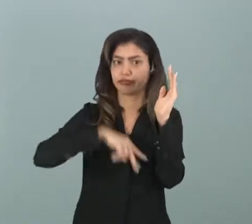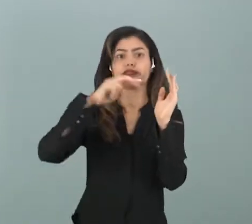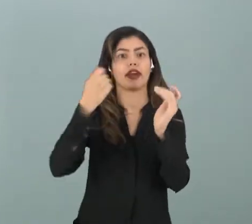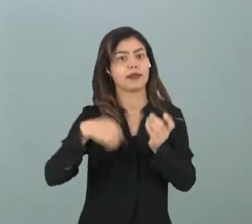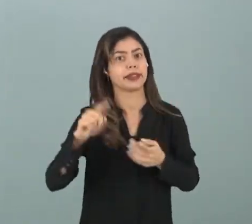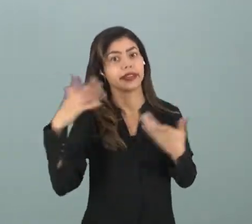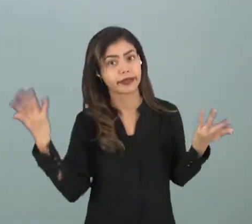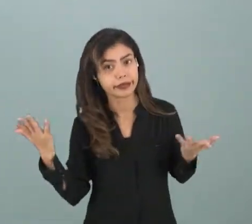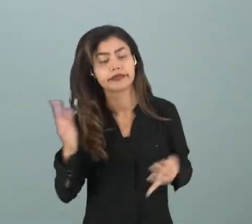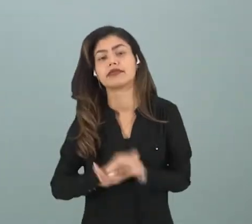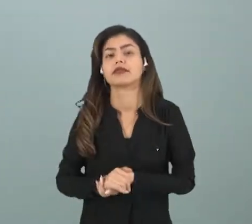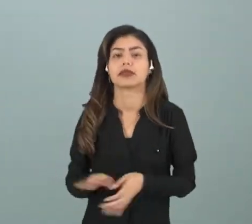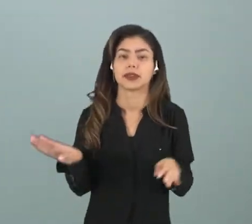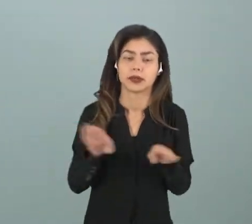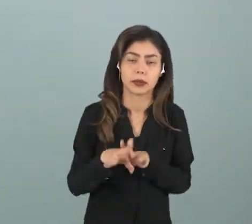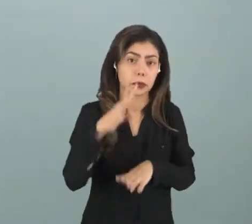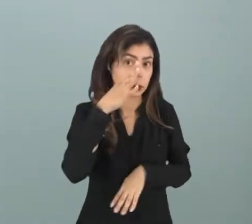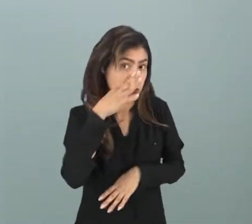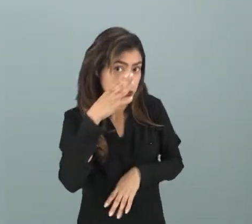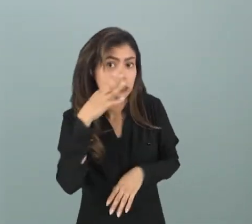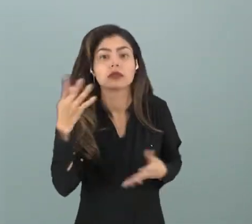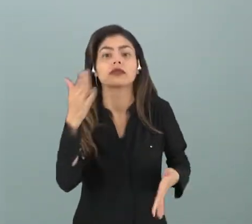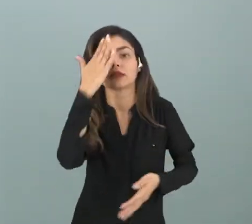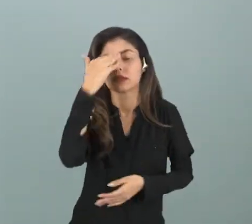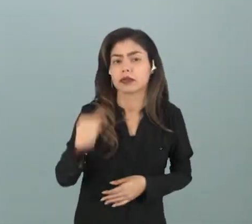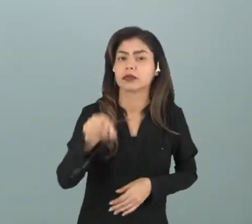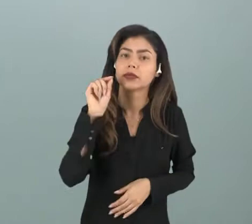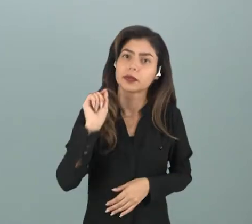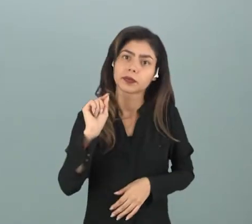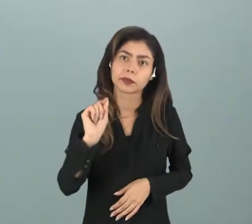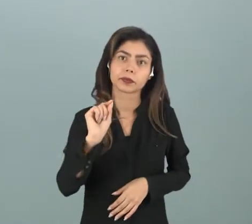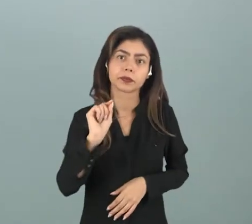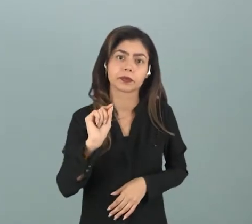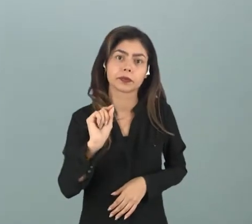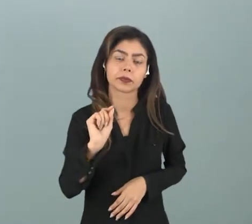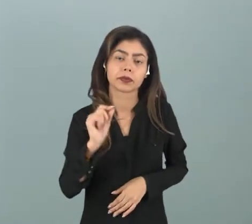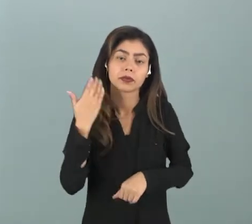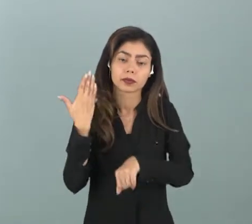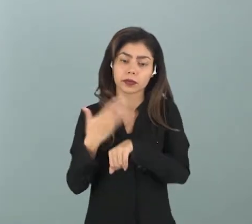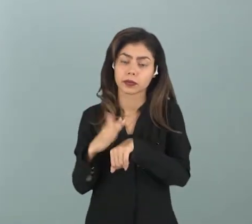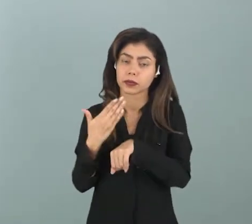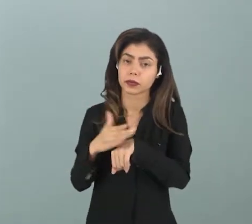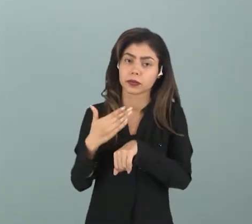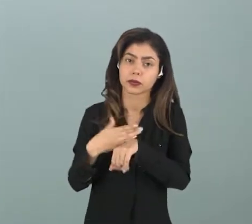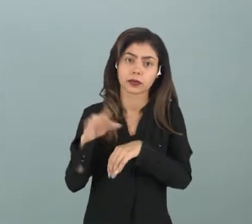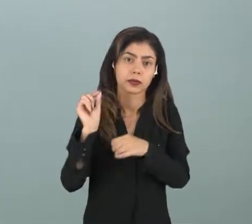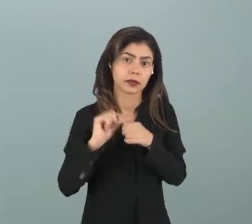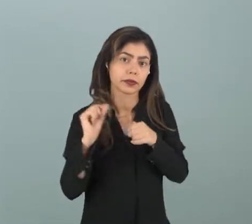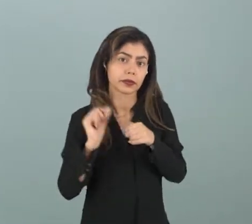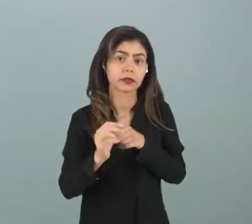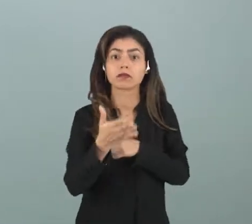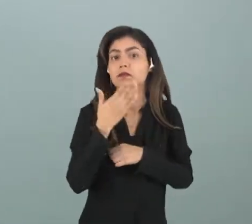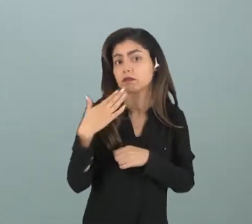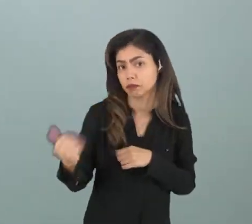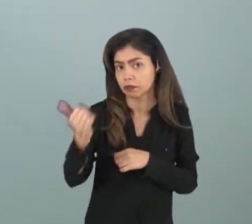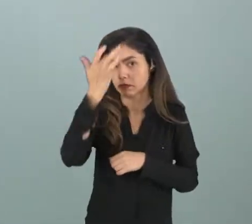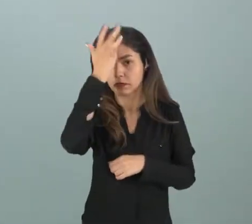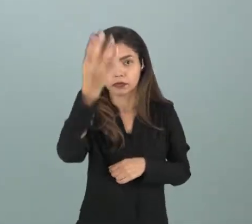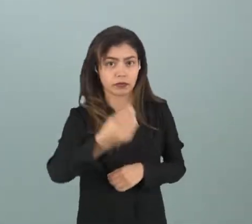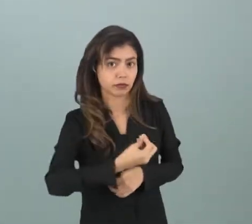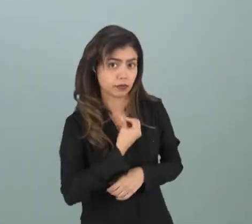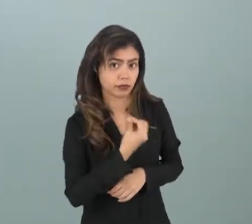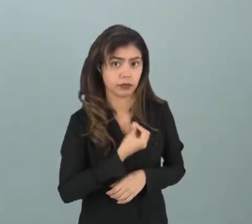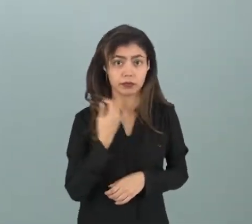árvore. Então é bem interessante a gente saber que aquela prática que eles faziam para facilitar a vida